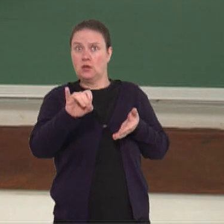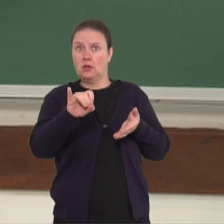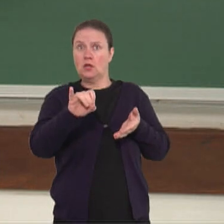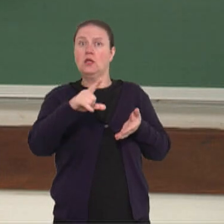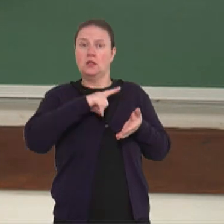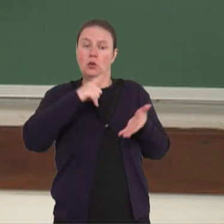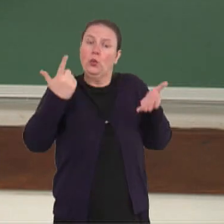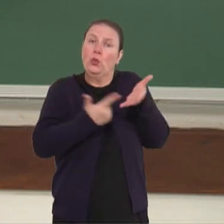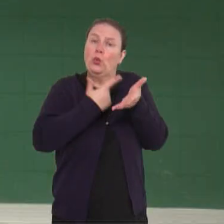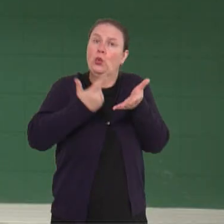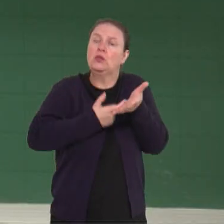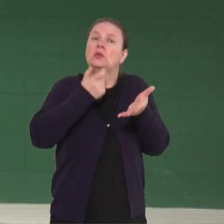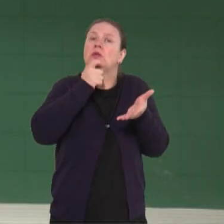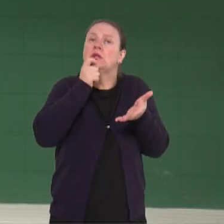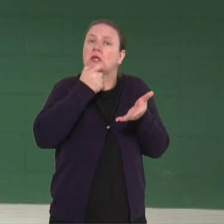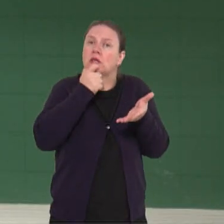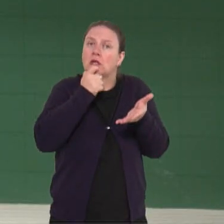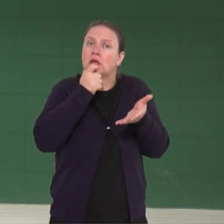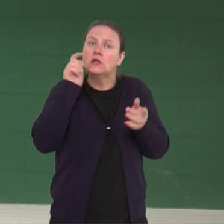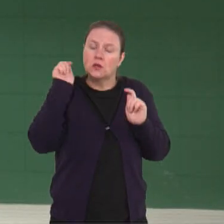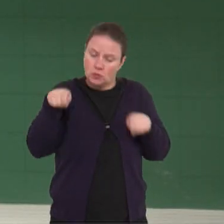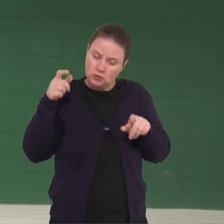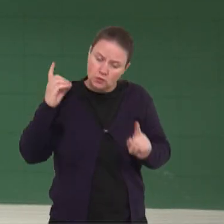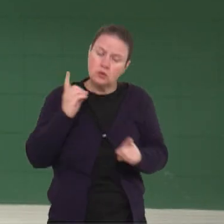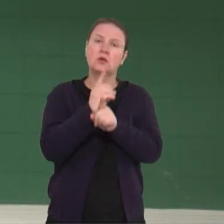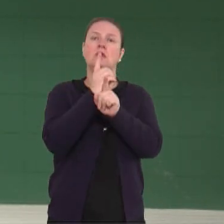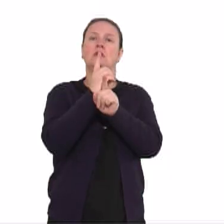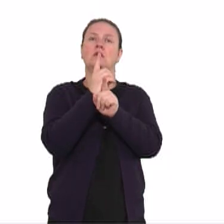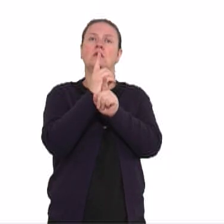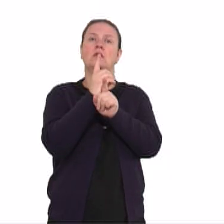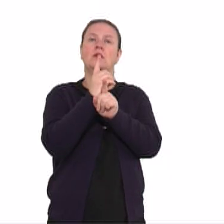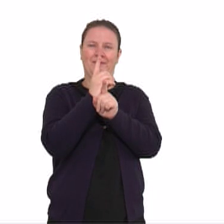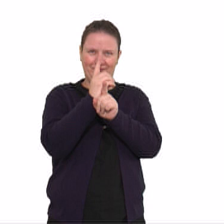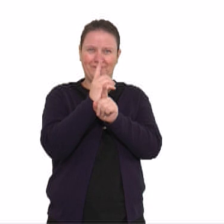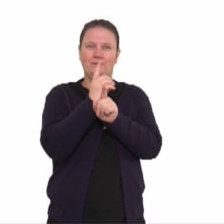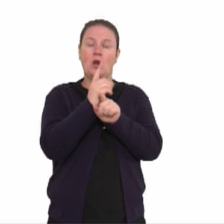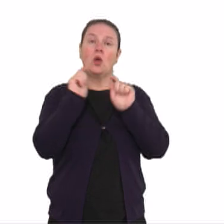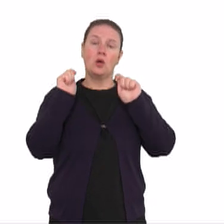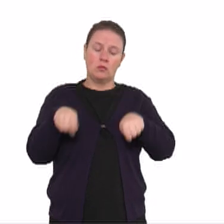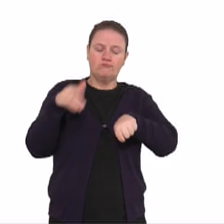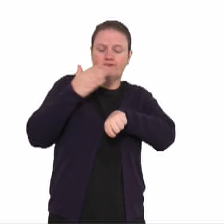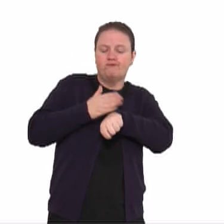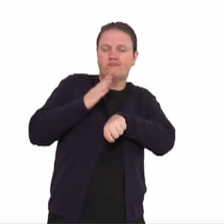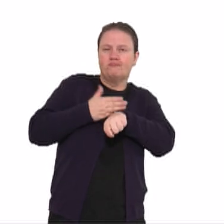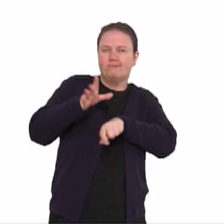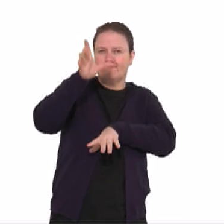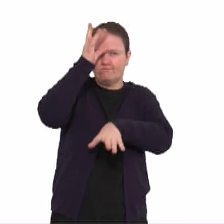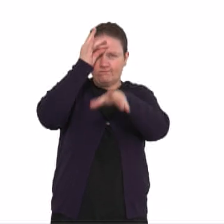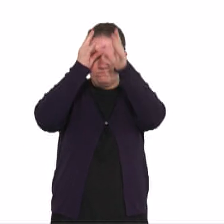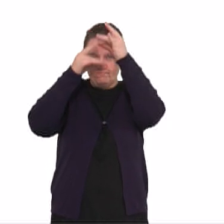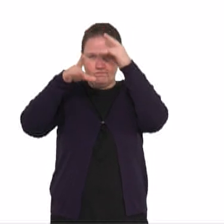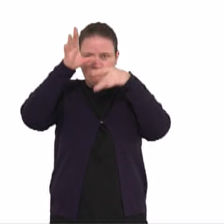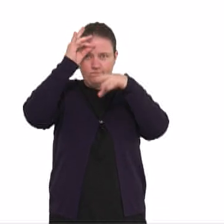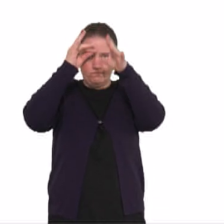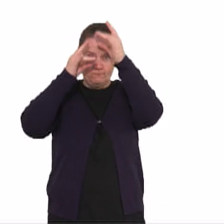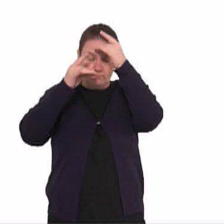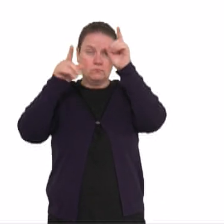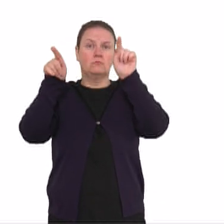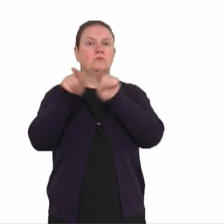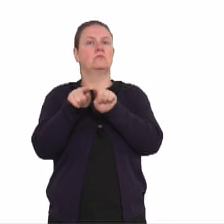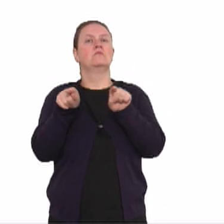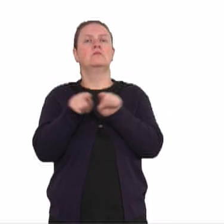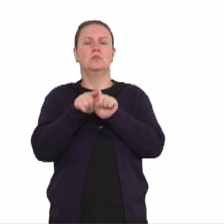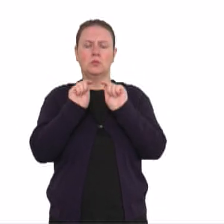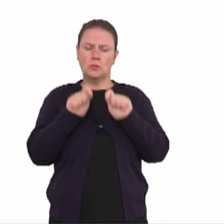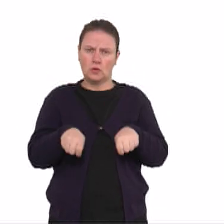livro de inglês a listinha dos verbos irregulares. Mas poderá treinar e decorar uma lista com os verbos irregulares mais usuais em inglês.